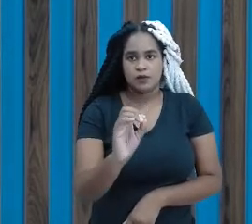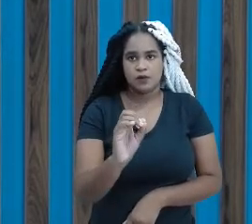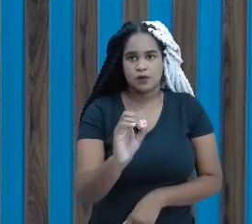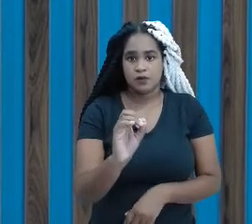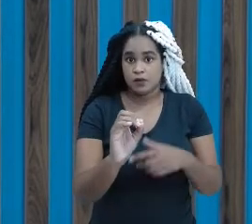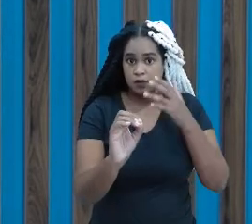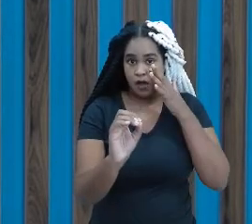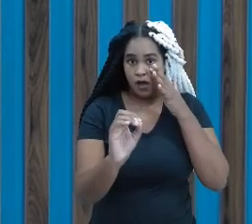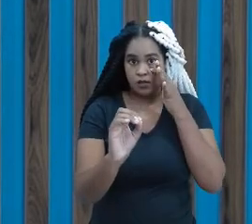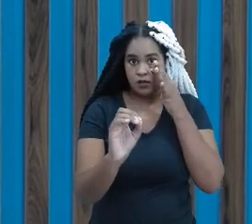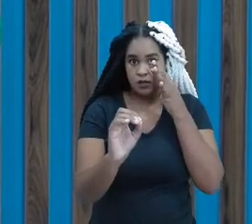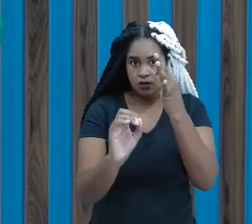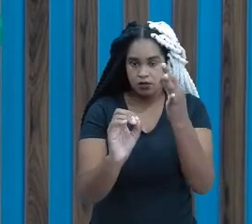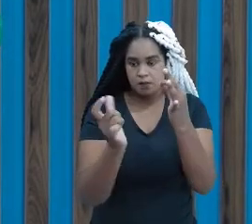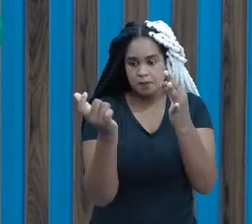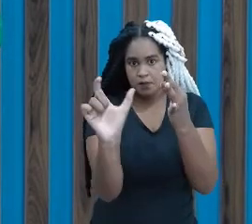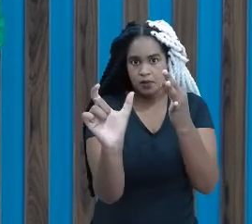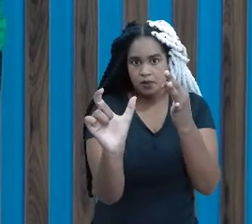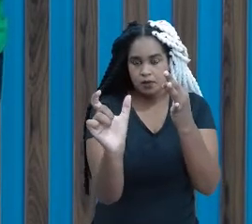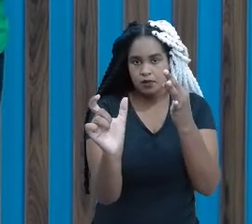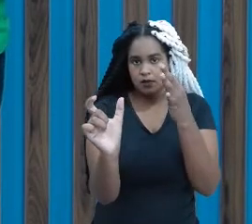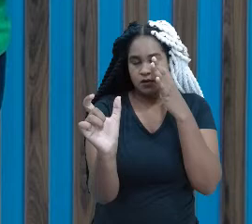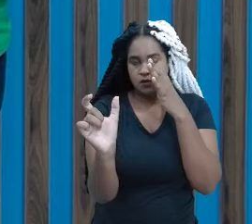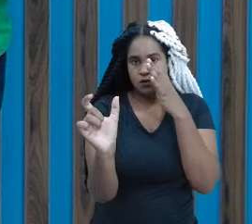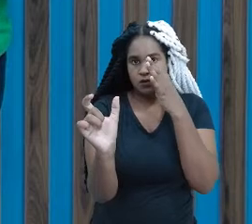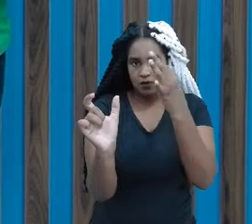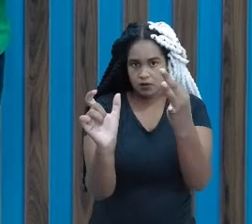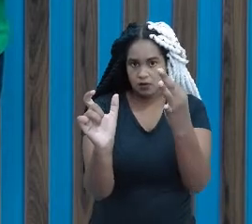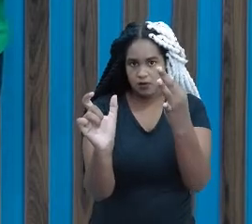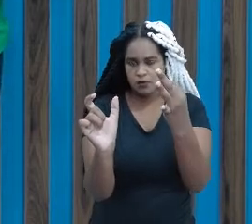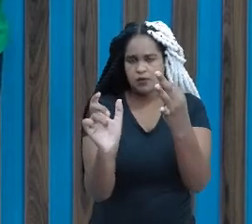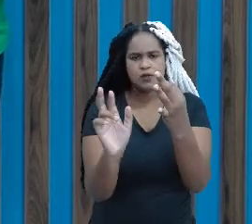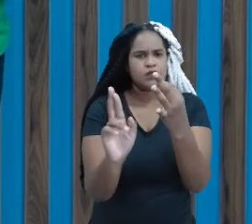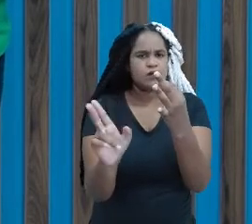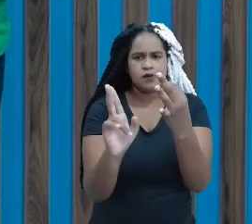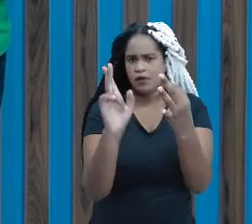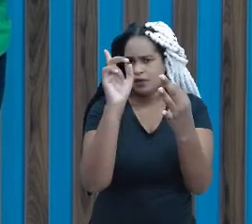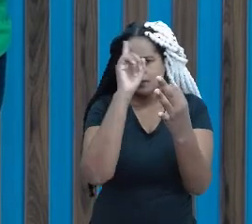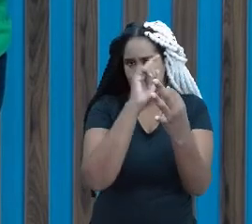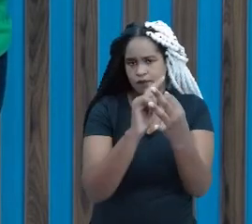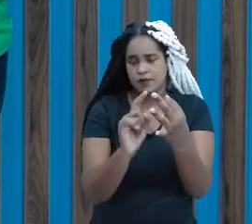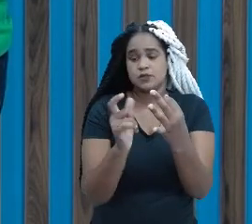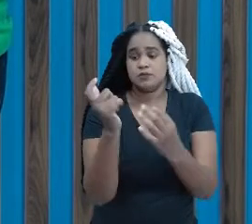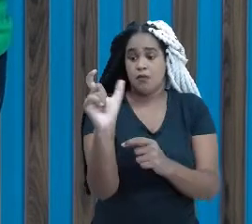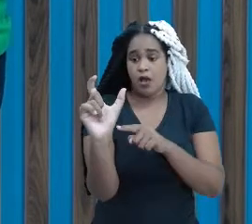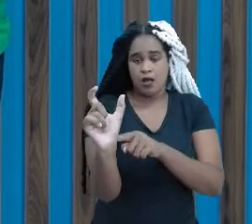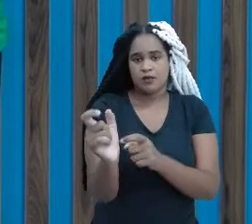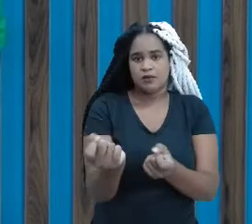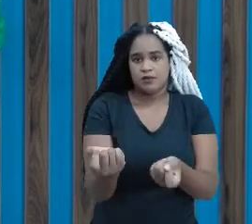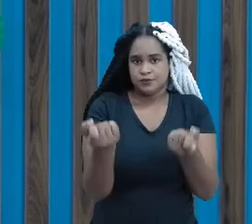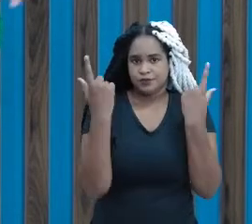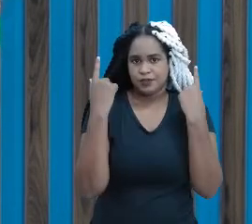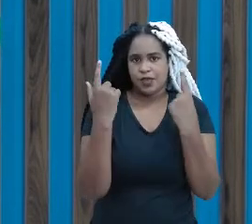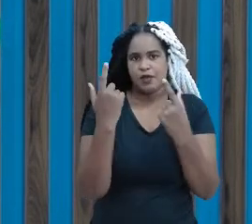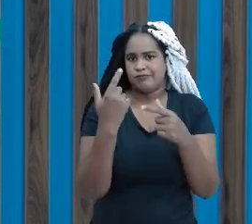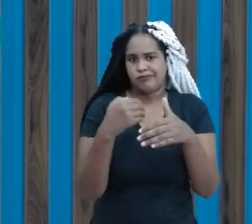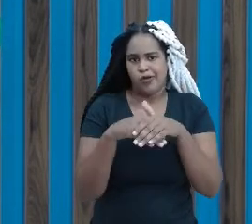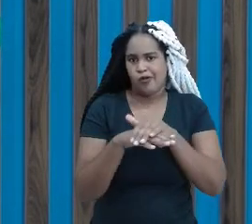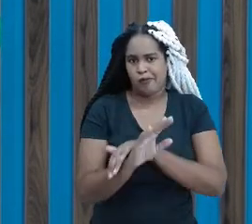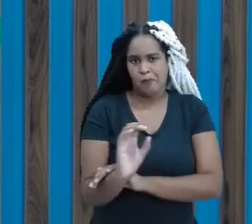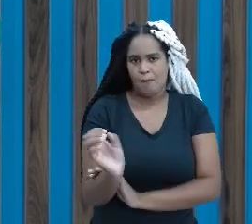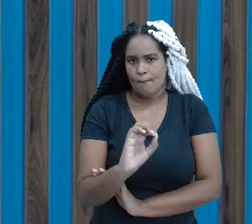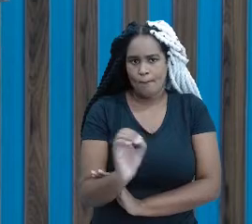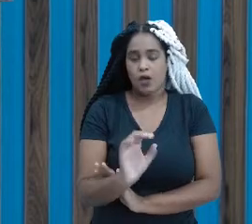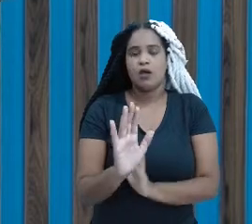atenção em cada pedacinho dessa palavra, porque não é difícil, ela é uma palavra estranha, né? É uma palavra que a gente não vê a todo